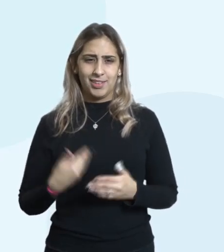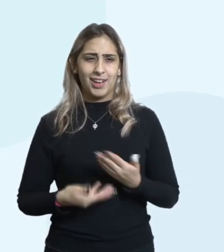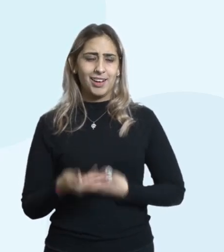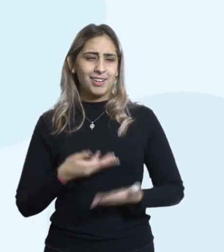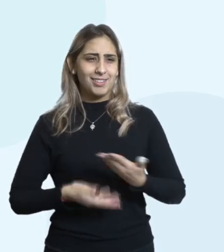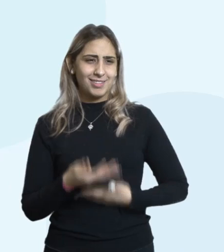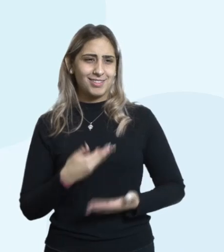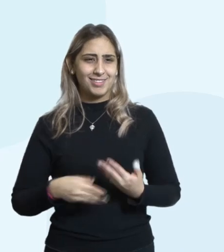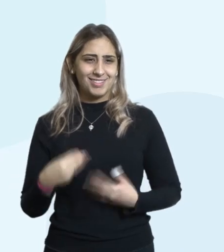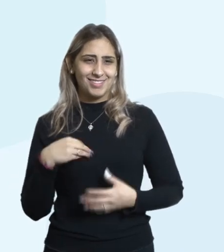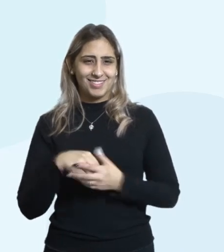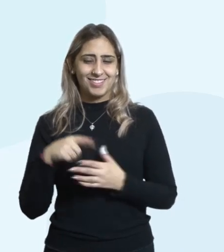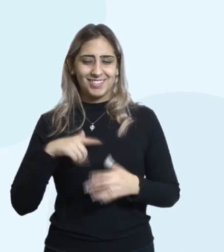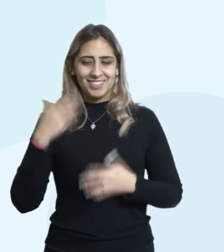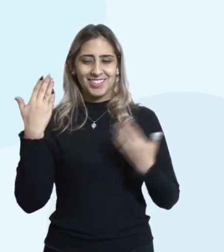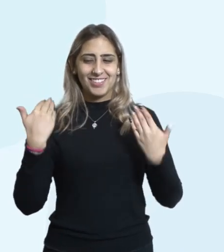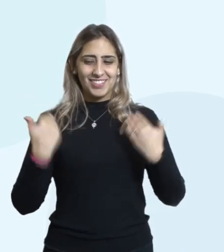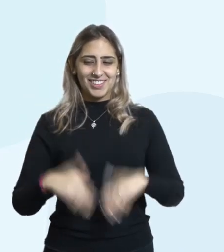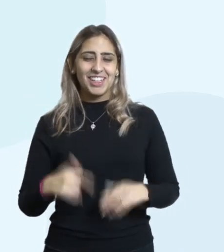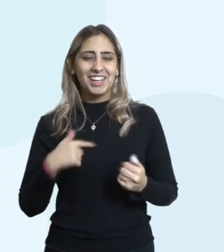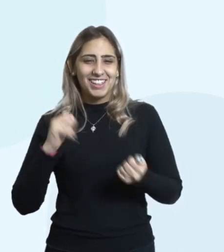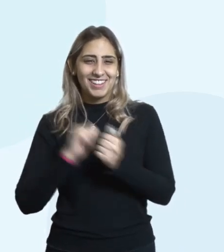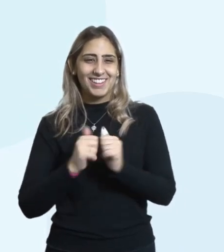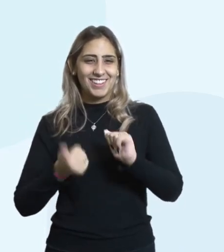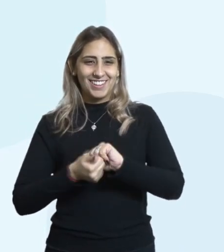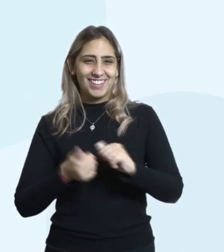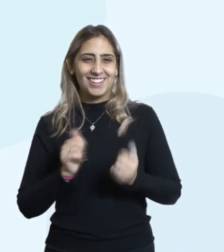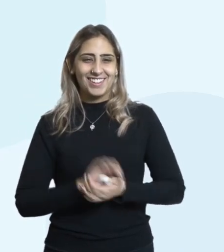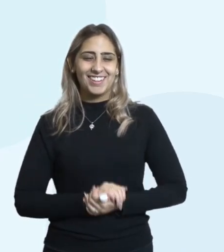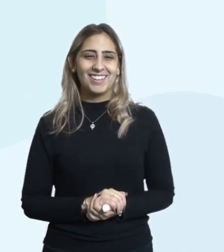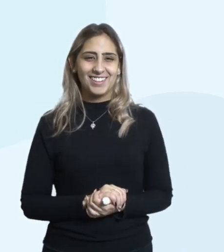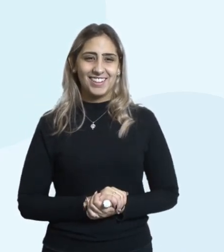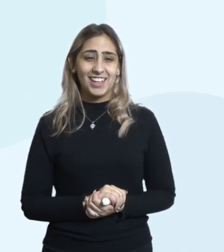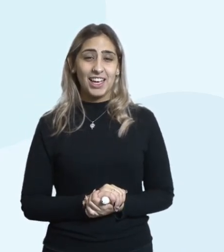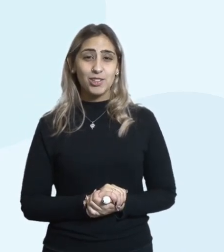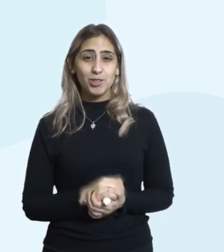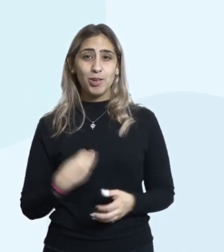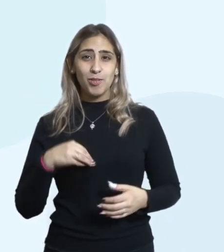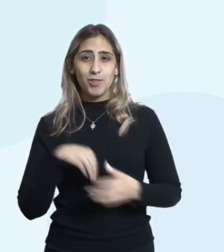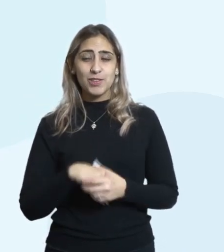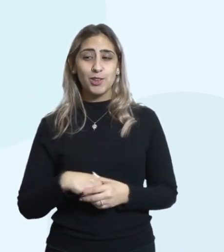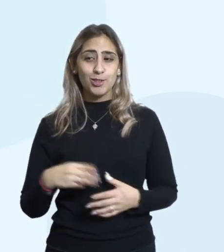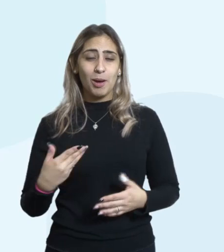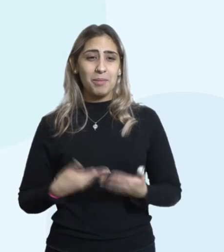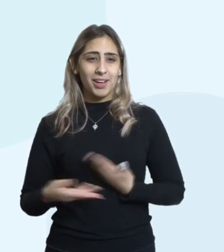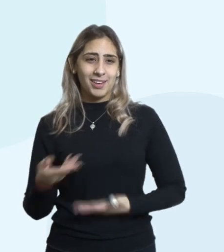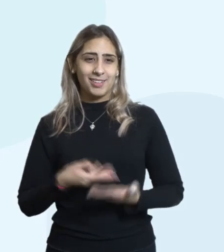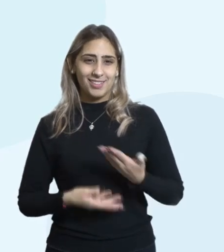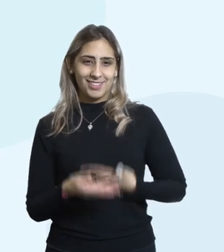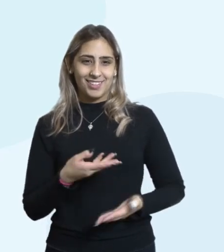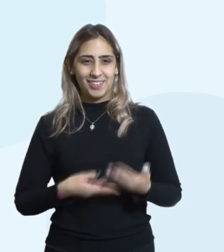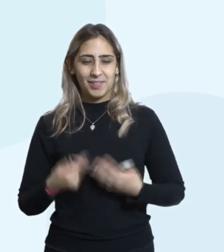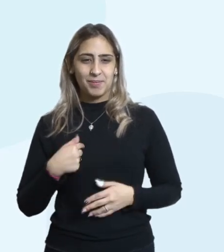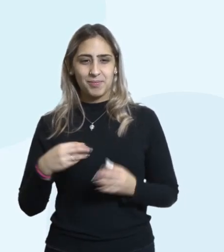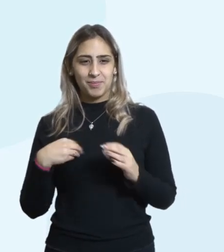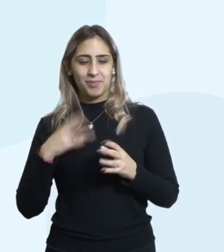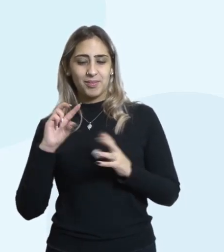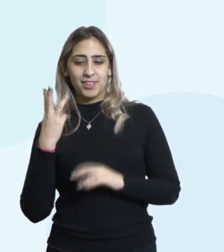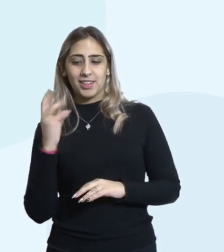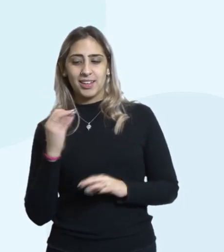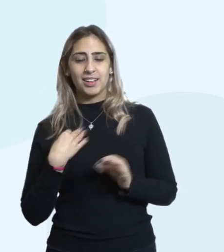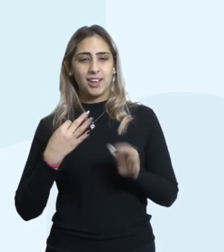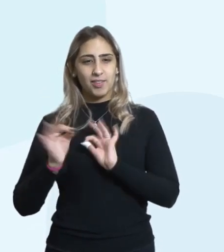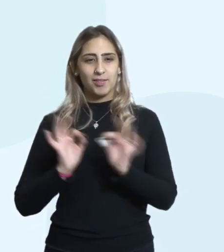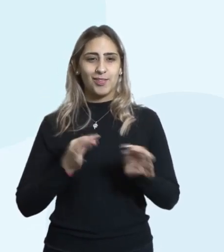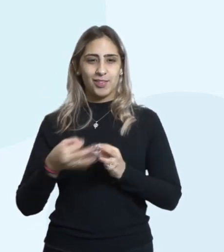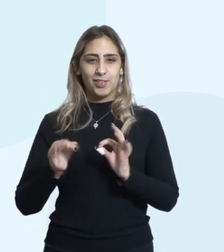quando ela se torna uma prova adaptada, ampliada ou de braille, ela fica uma prova de 30 folhas,